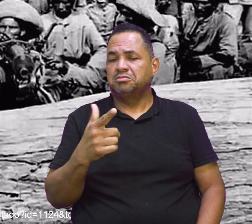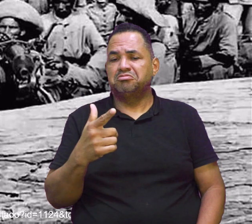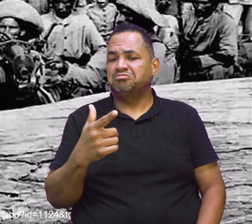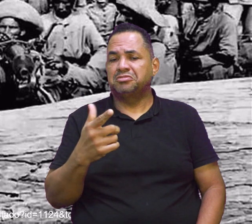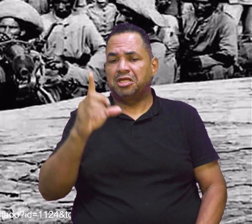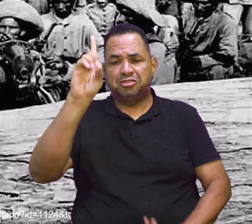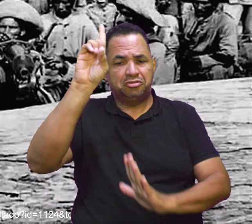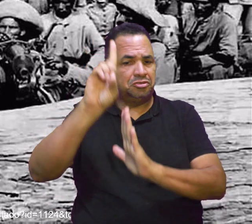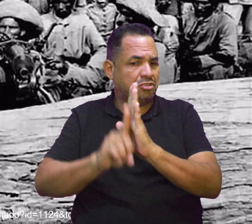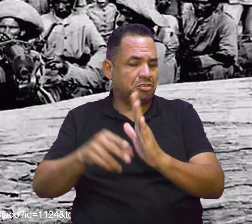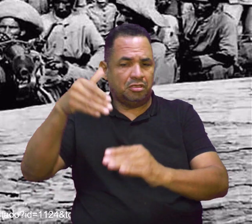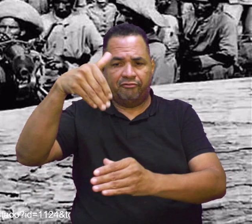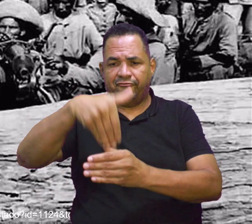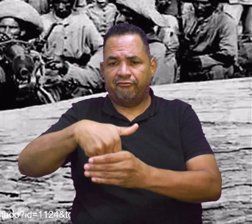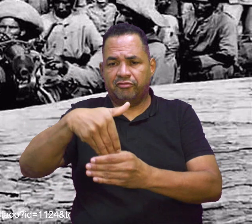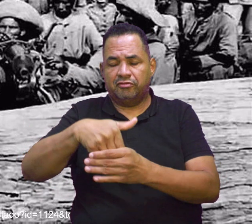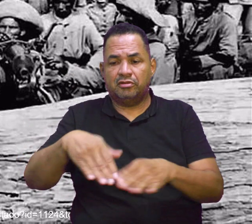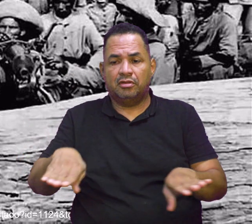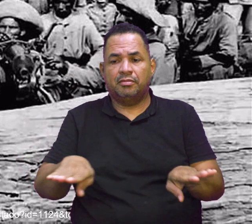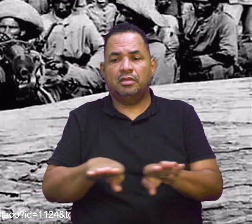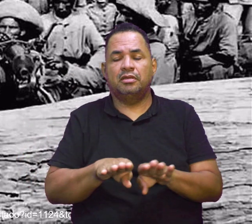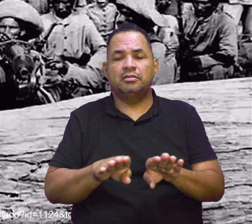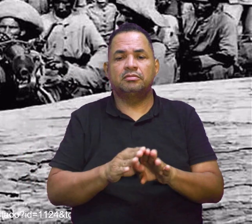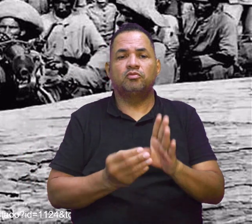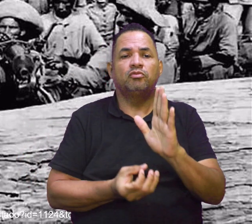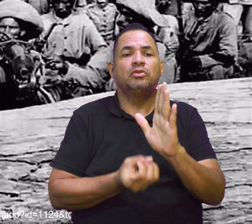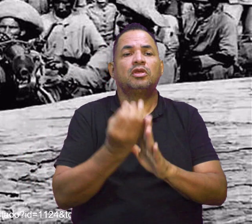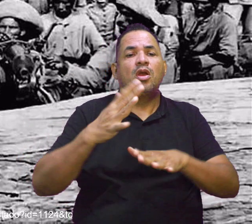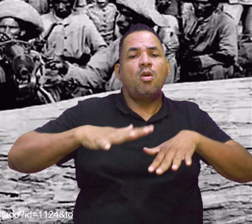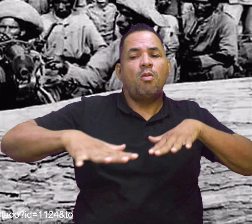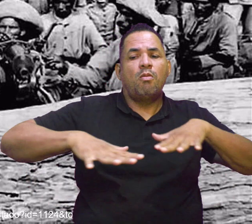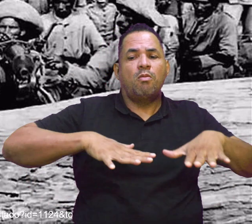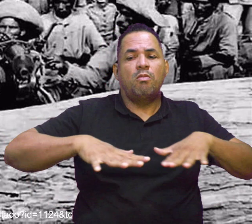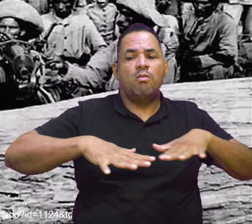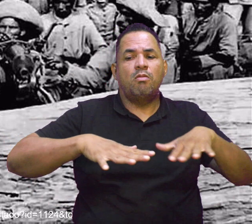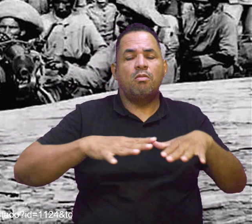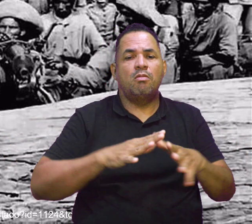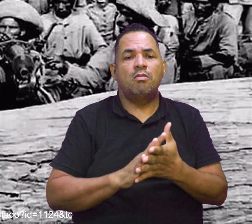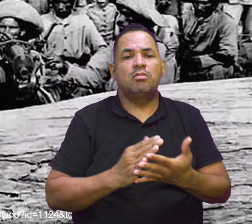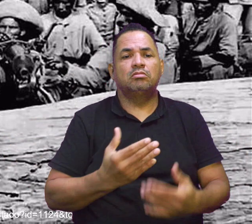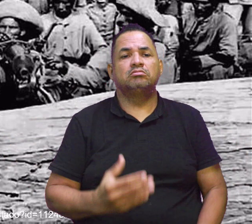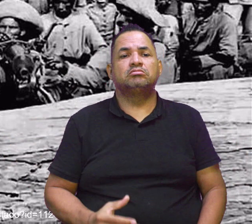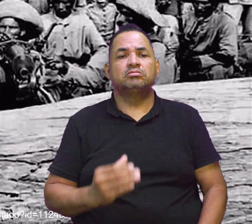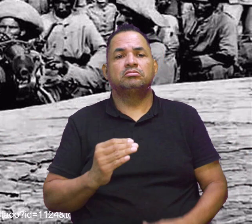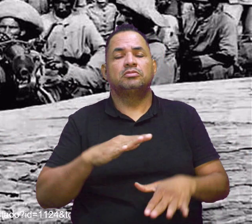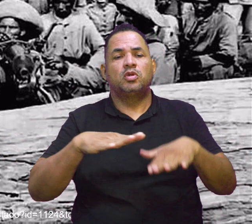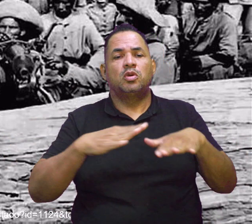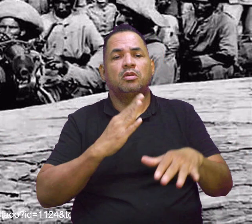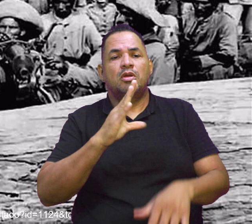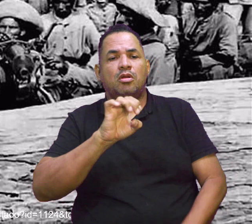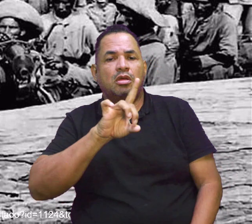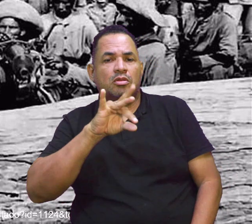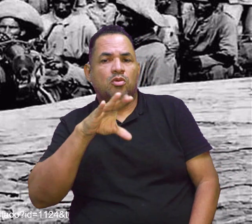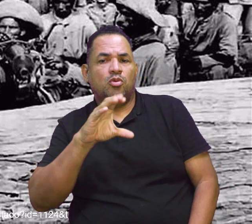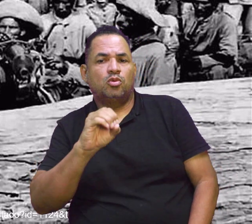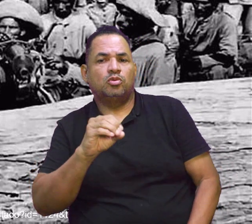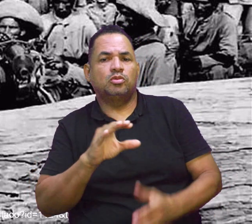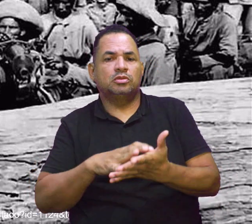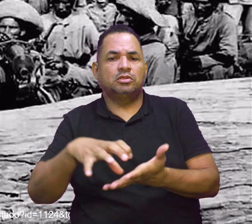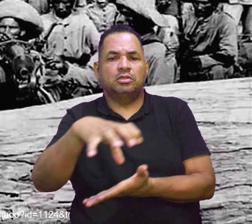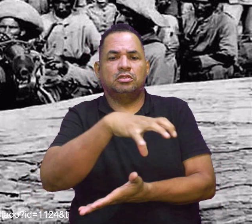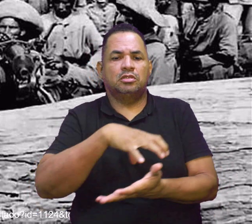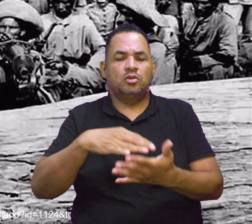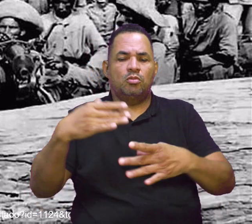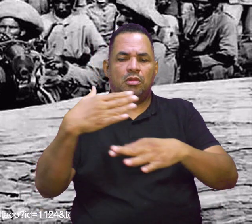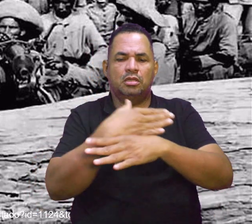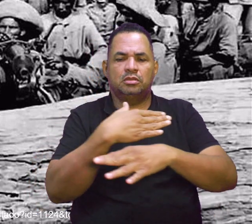E aí vai surgir esses movimentos, que é o movimento de Canudos, Contestado e revoltas